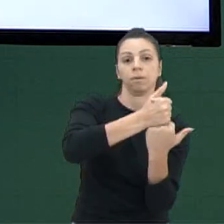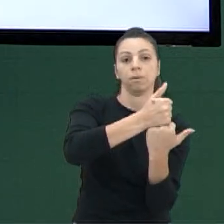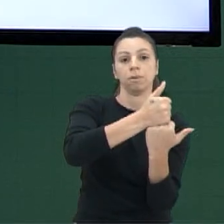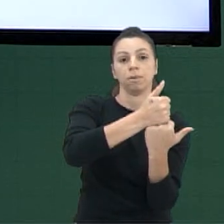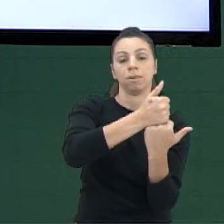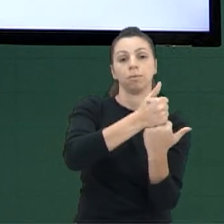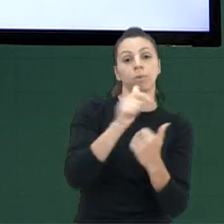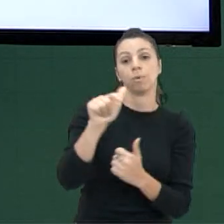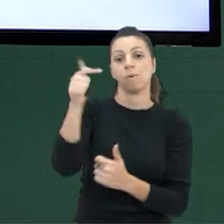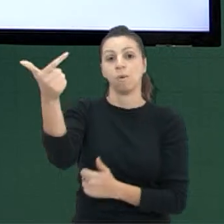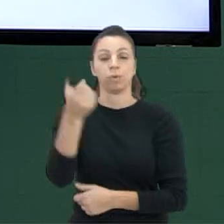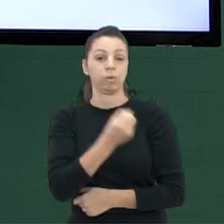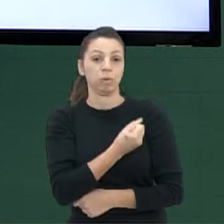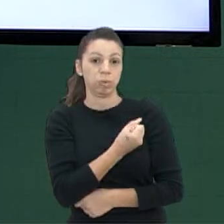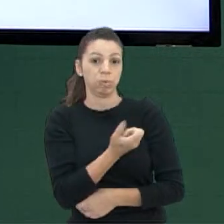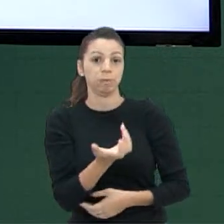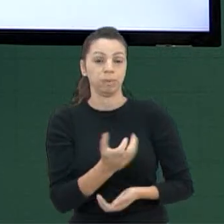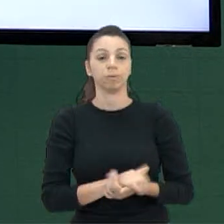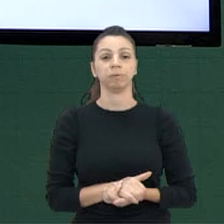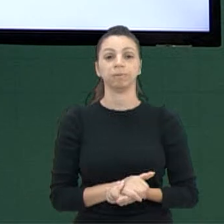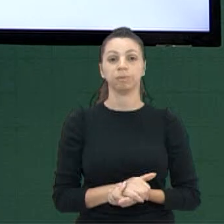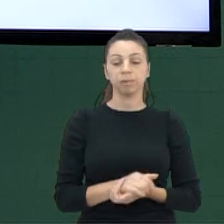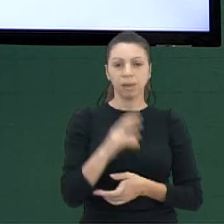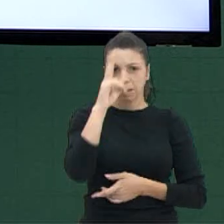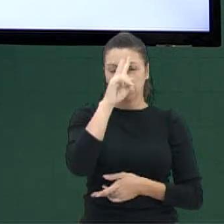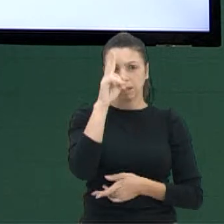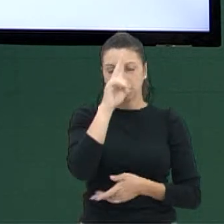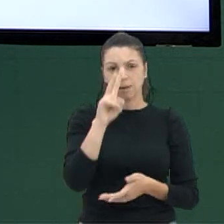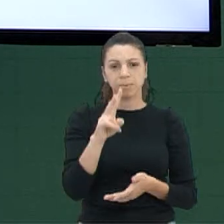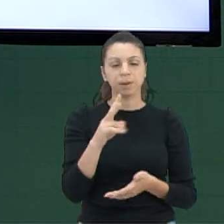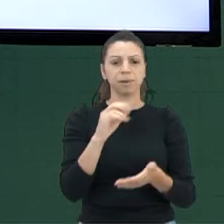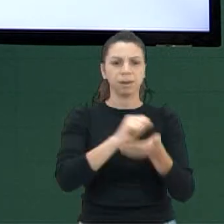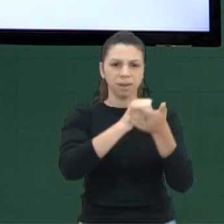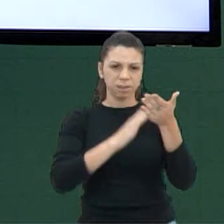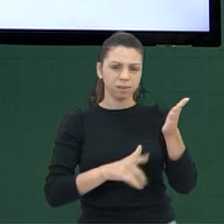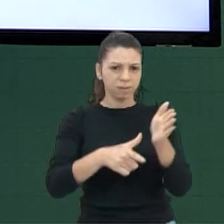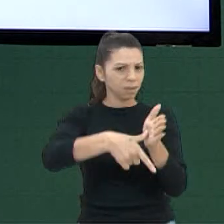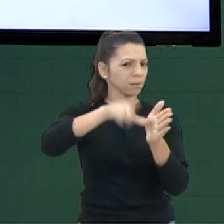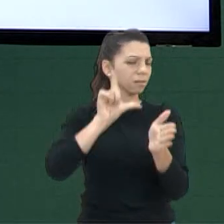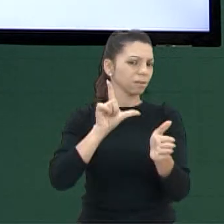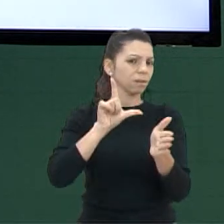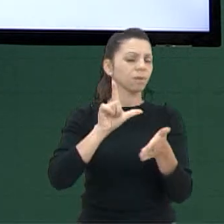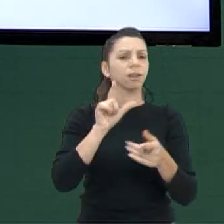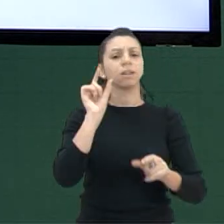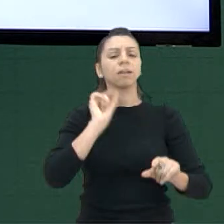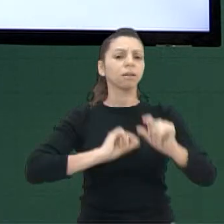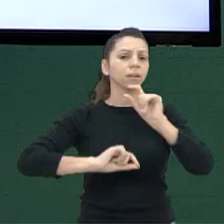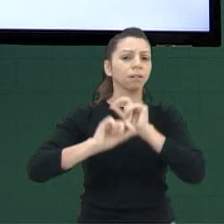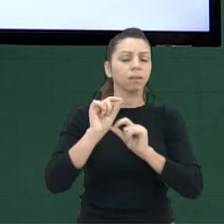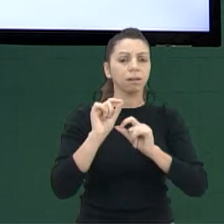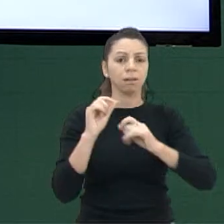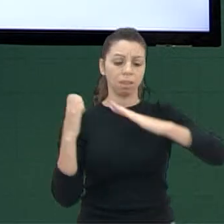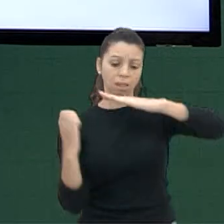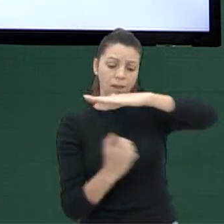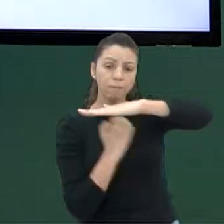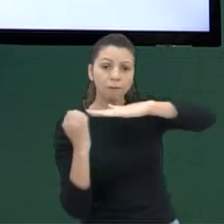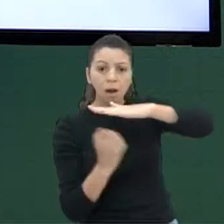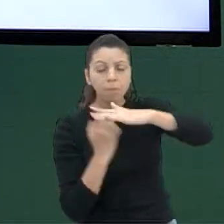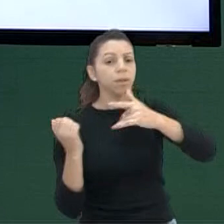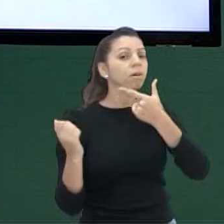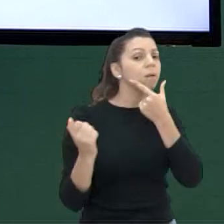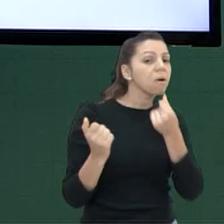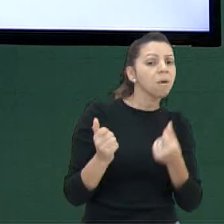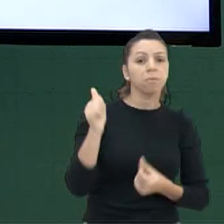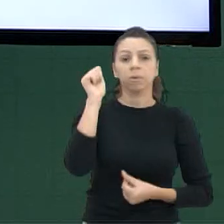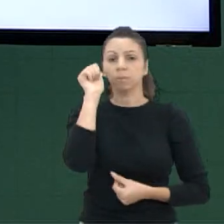valor que está sendo dado. Então, lembra daquele exercício anterior, ou no exemplo anterior, que eu na fábrica tinha quantidade de